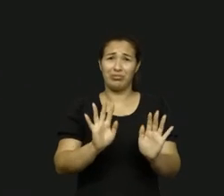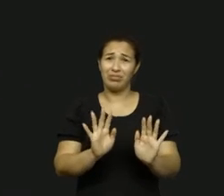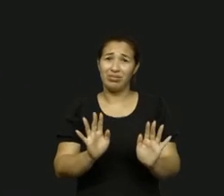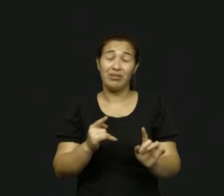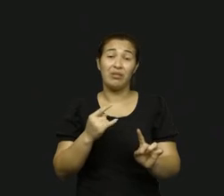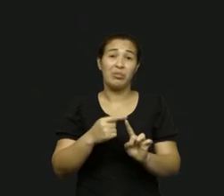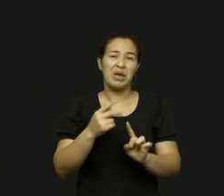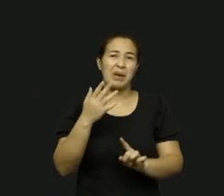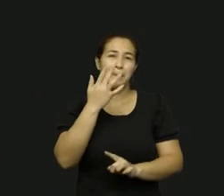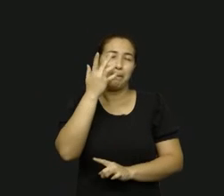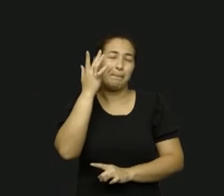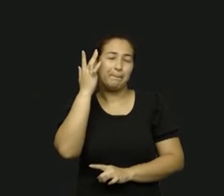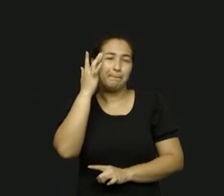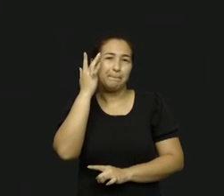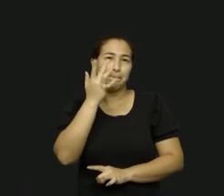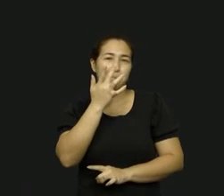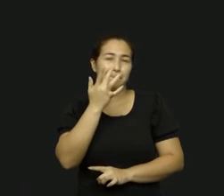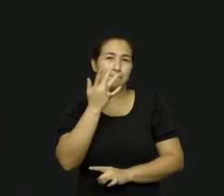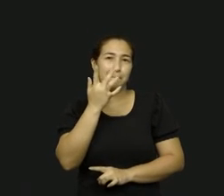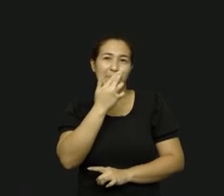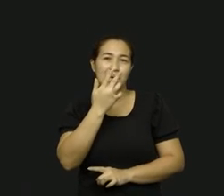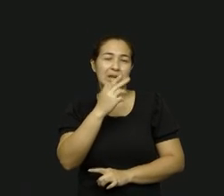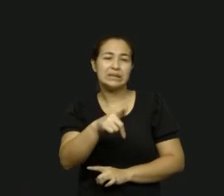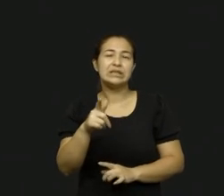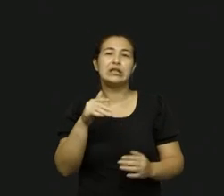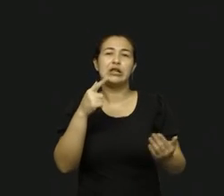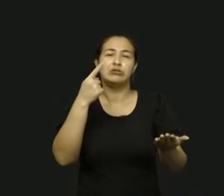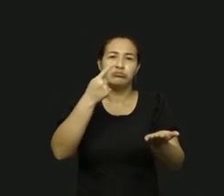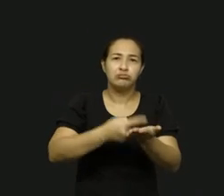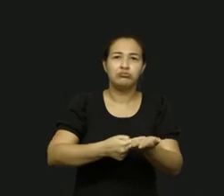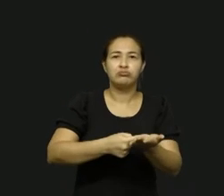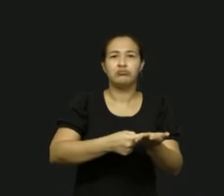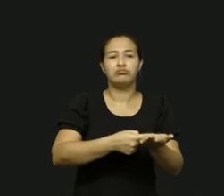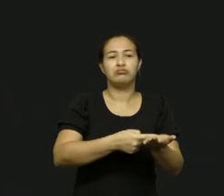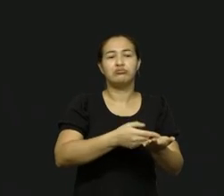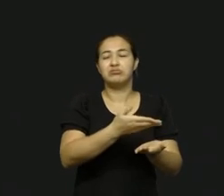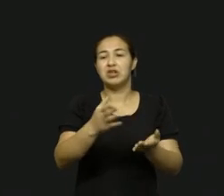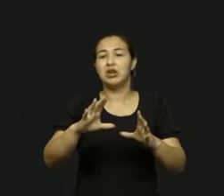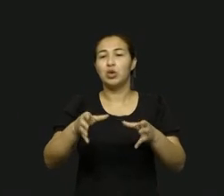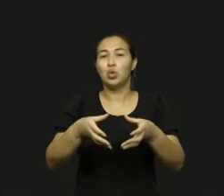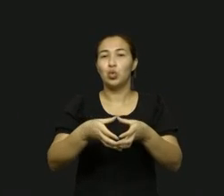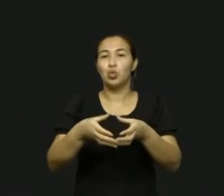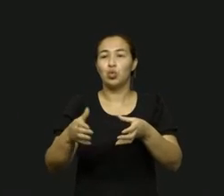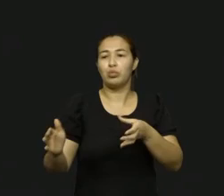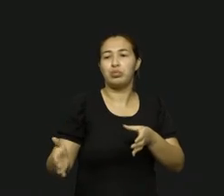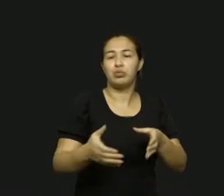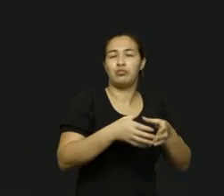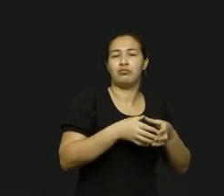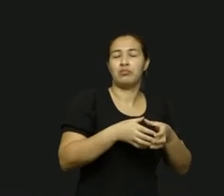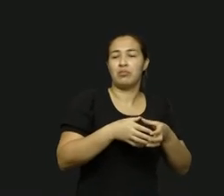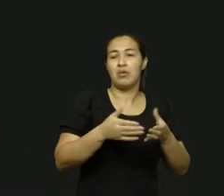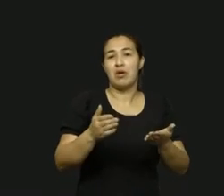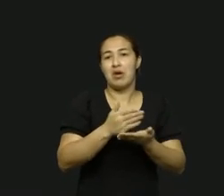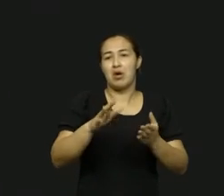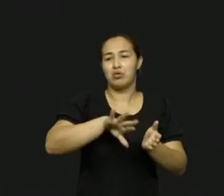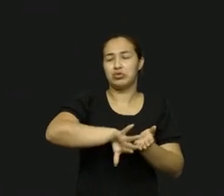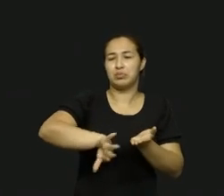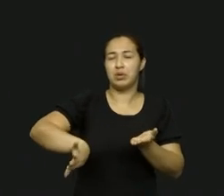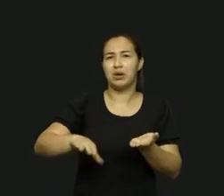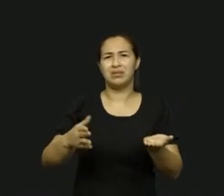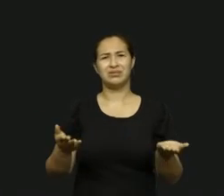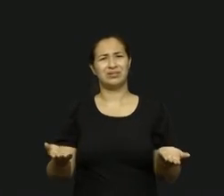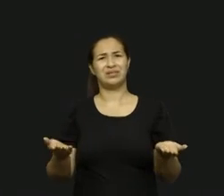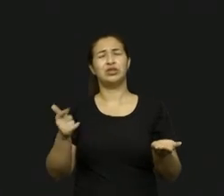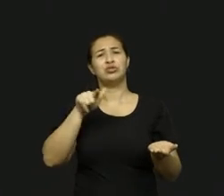que ele compactua de deixar setores de fora. E, ah, não, já que estamos voltando atrás aqui